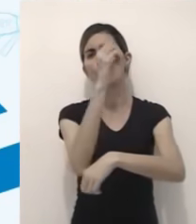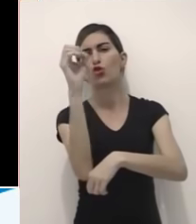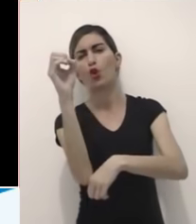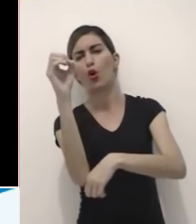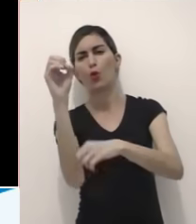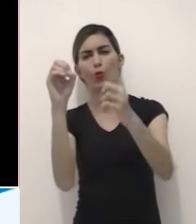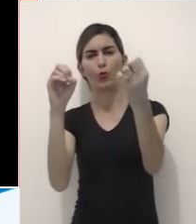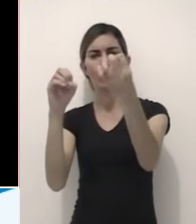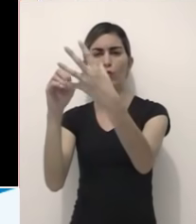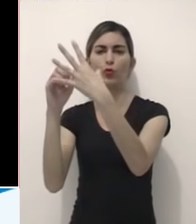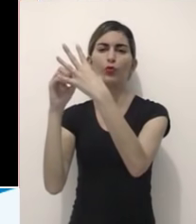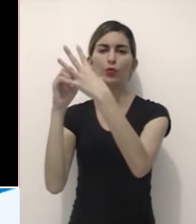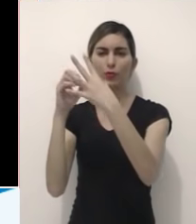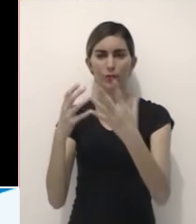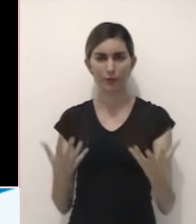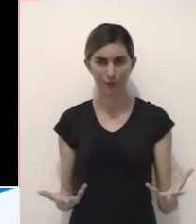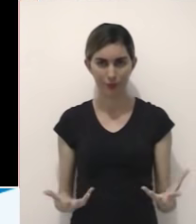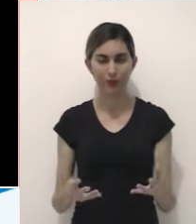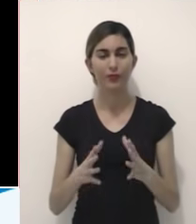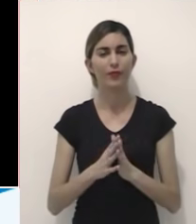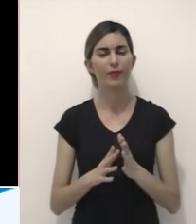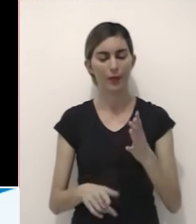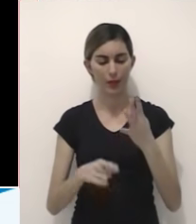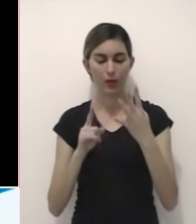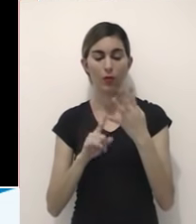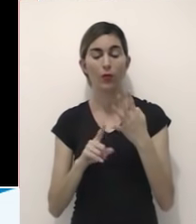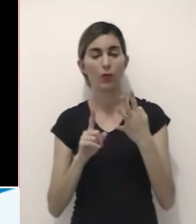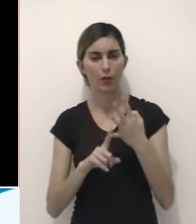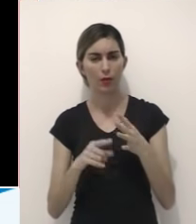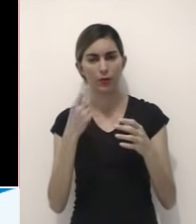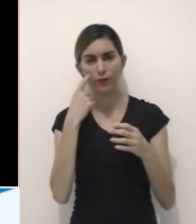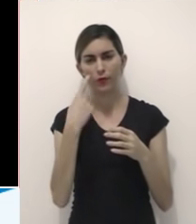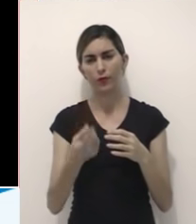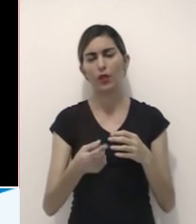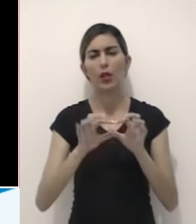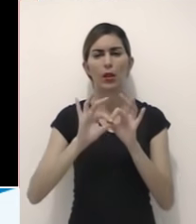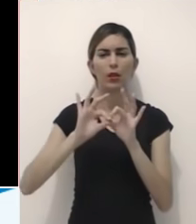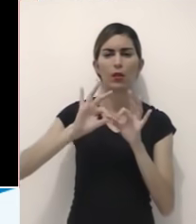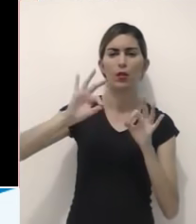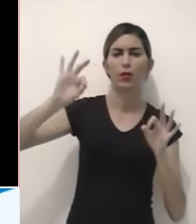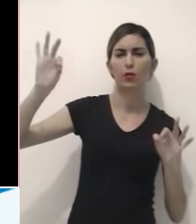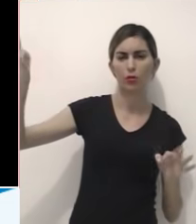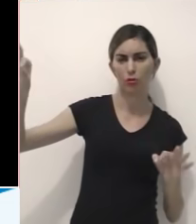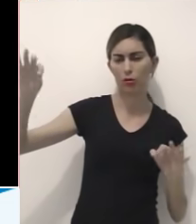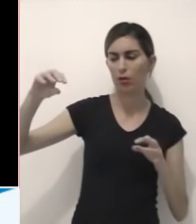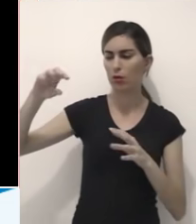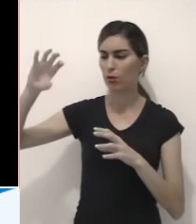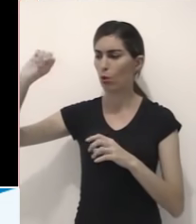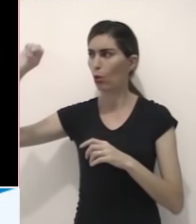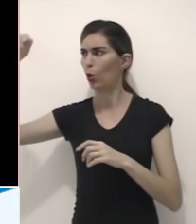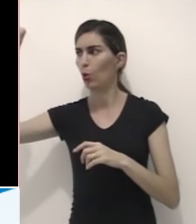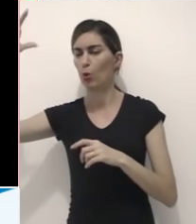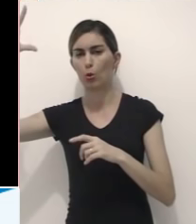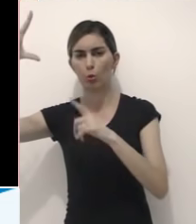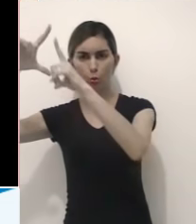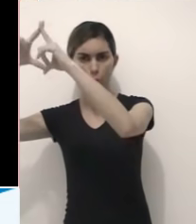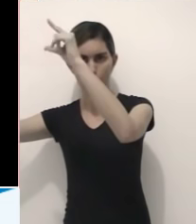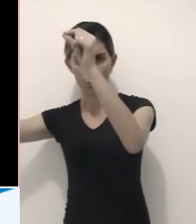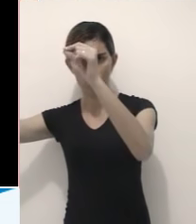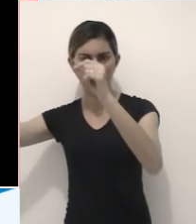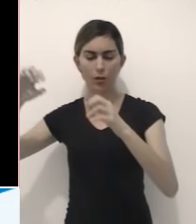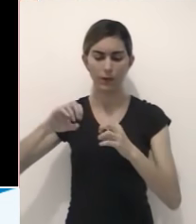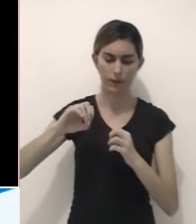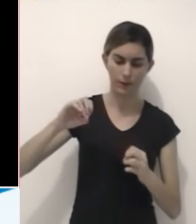solar. Bom, no tópico 4, a gente vai ver qual é a distância da Terra para